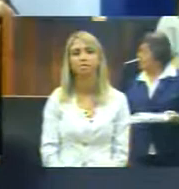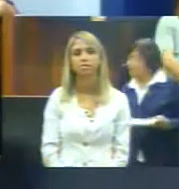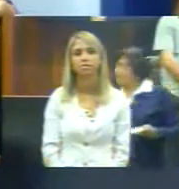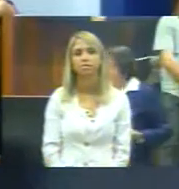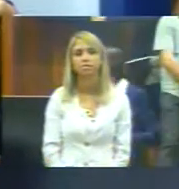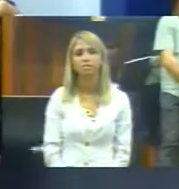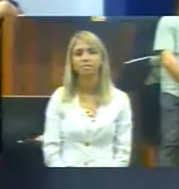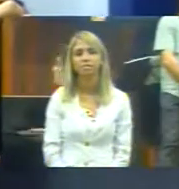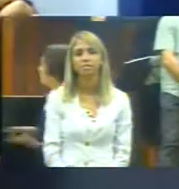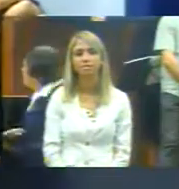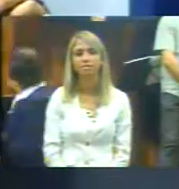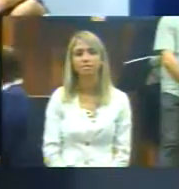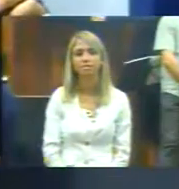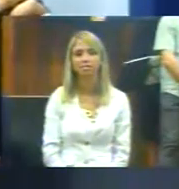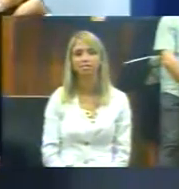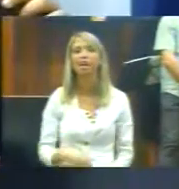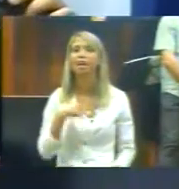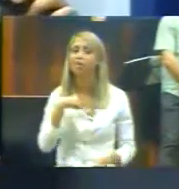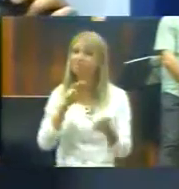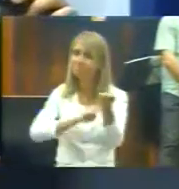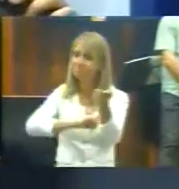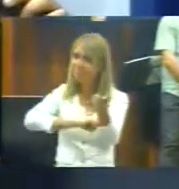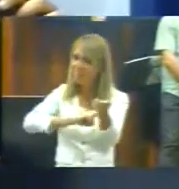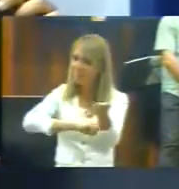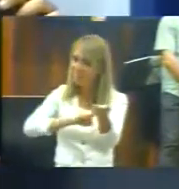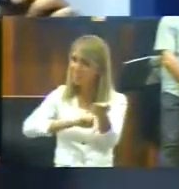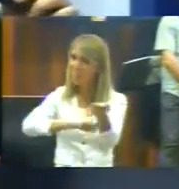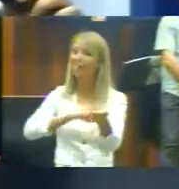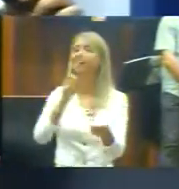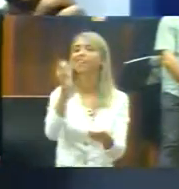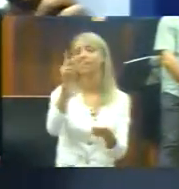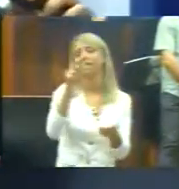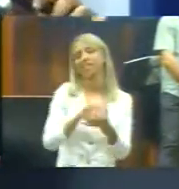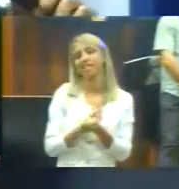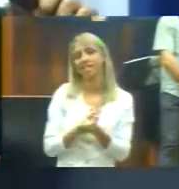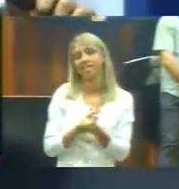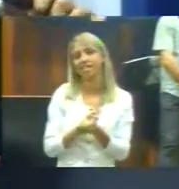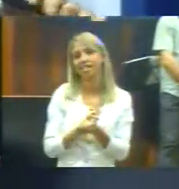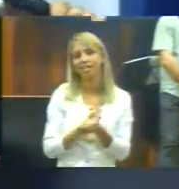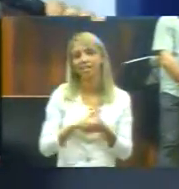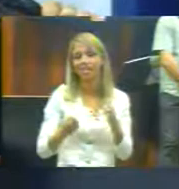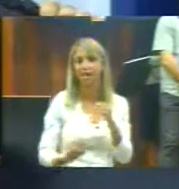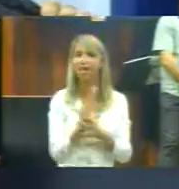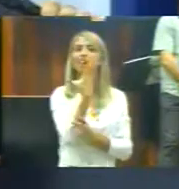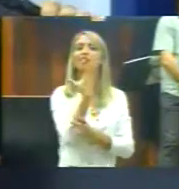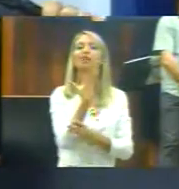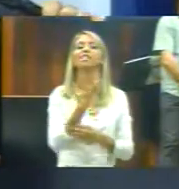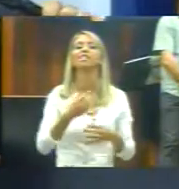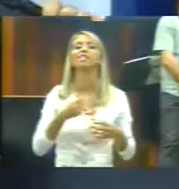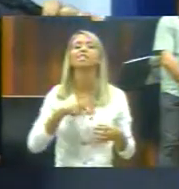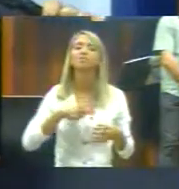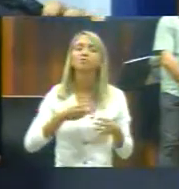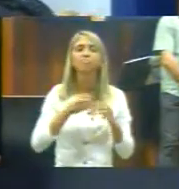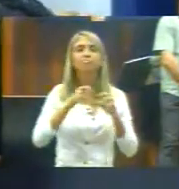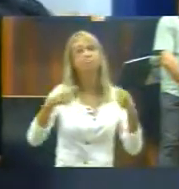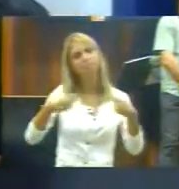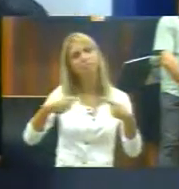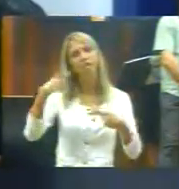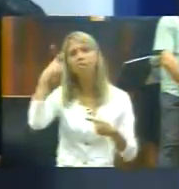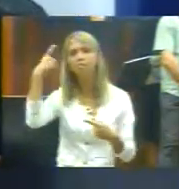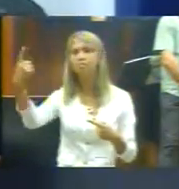Se eu gaguejar, não liguem, porque eu estou levemente nervoso. Esse é um poema que faz alusão a alguns pensamentos meus sobre política.